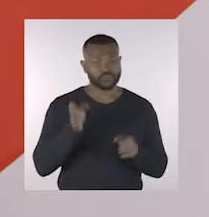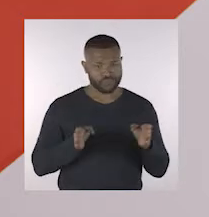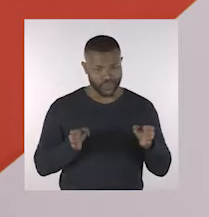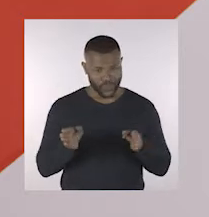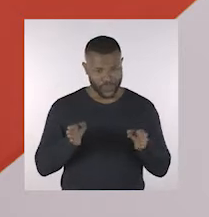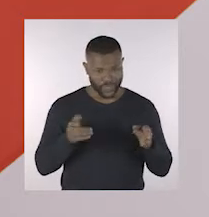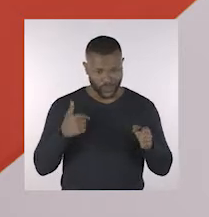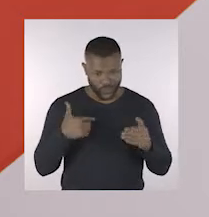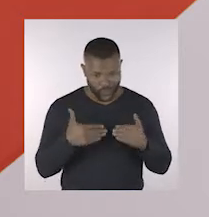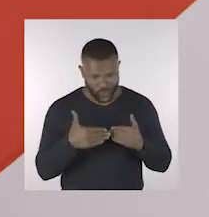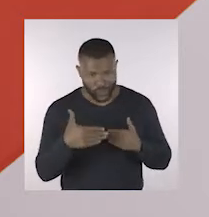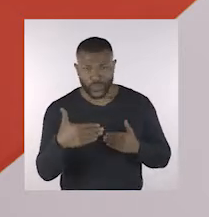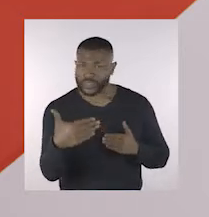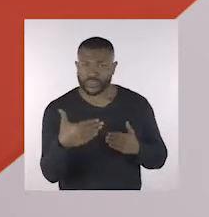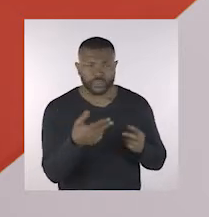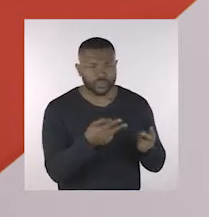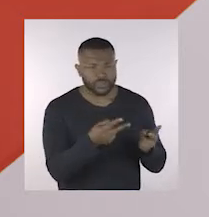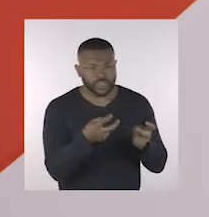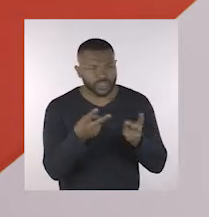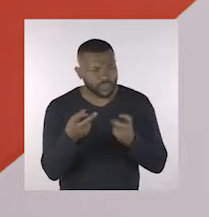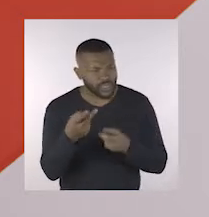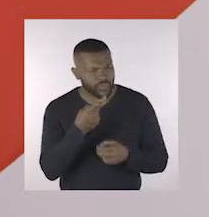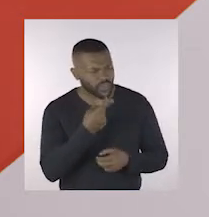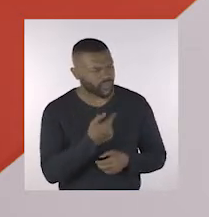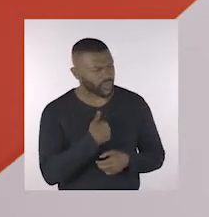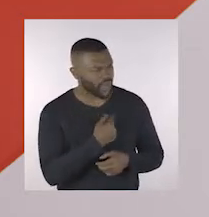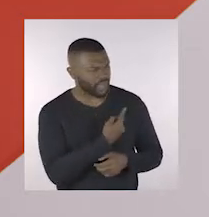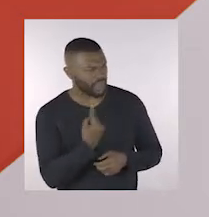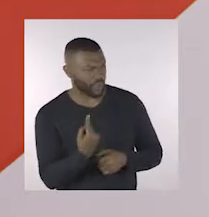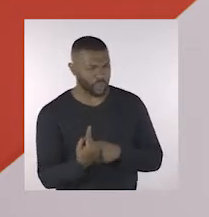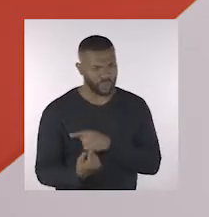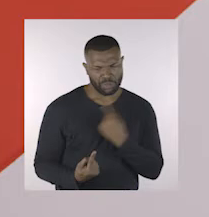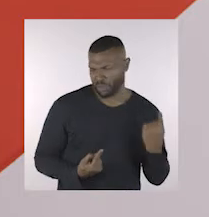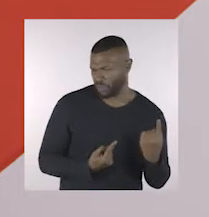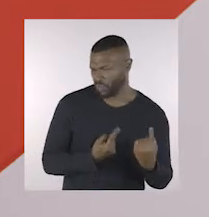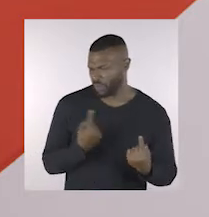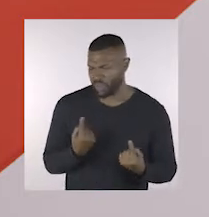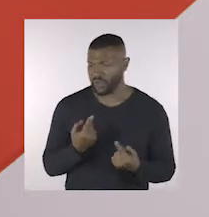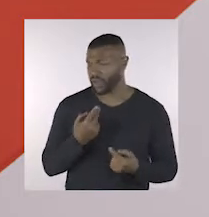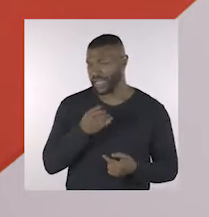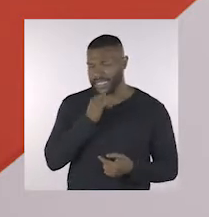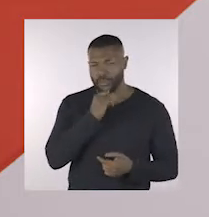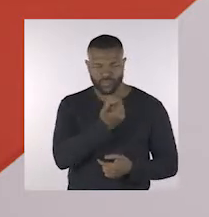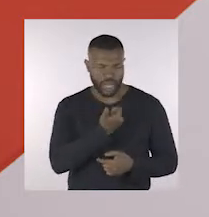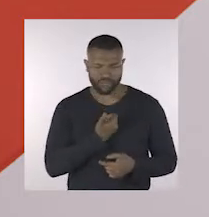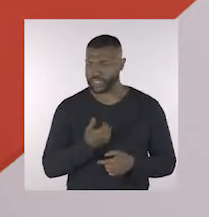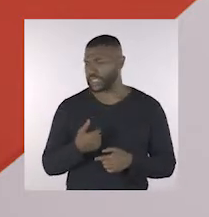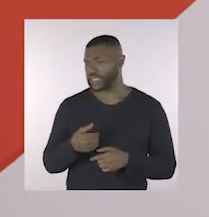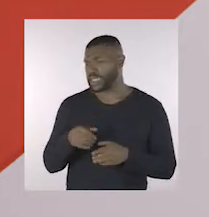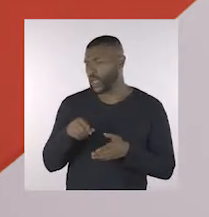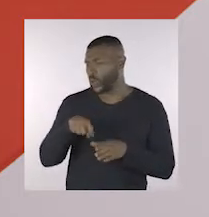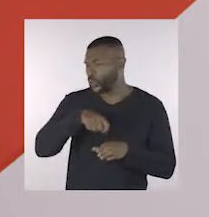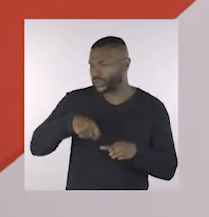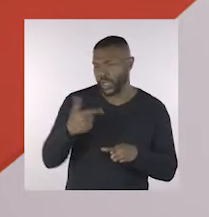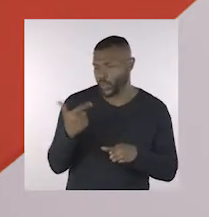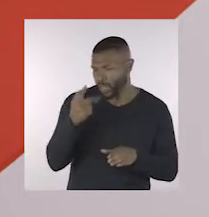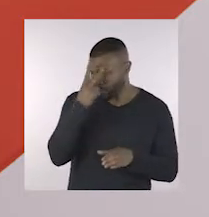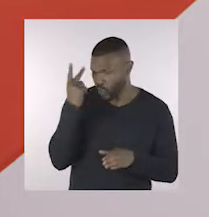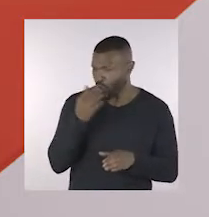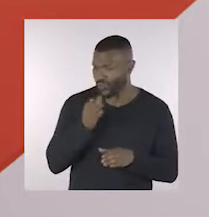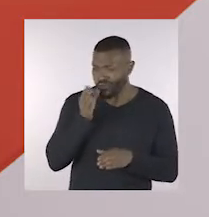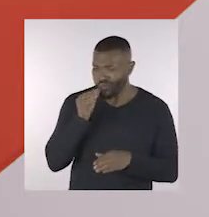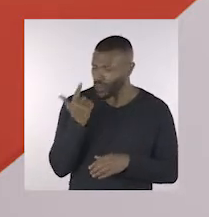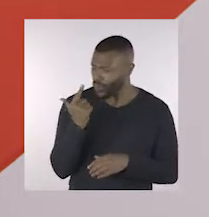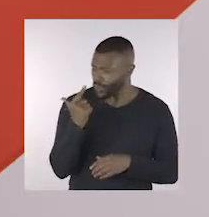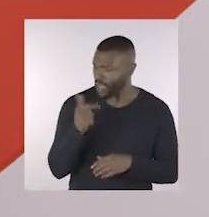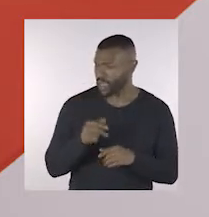foi exatamente nesse momento que eu comecei a ouvir tantos não não não secretário a não tem cozinha secretária não tem